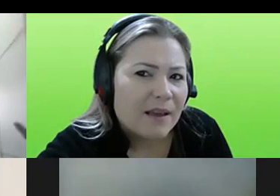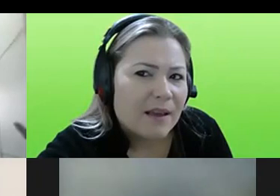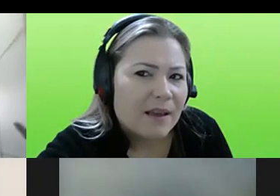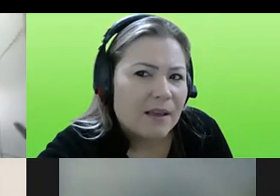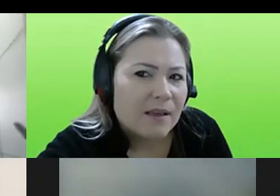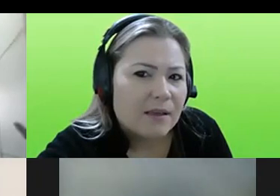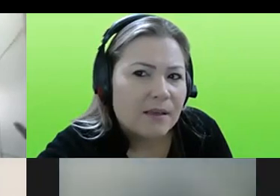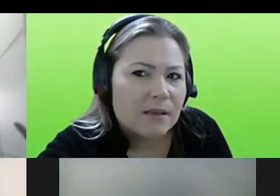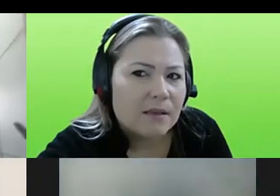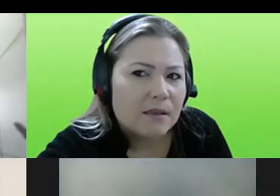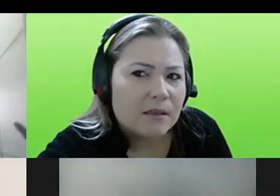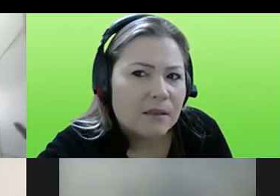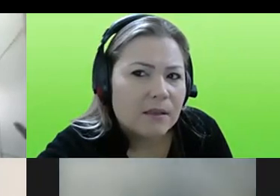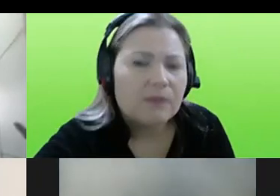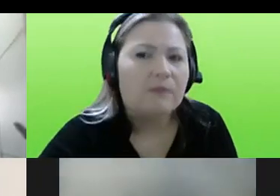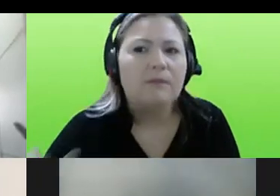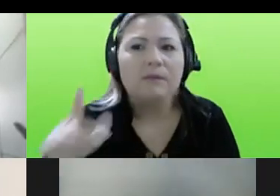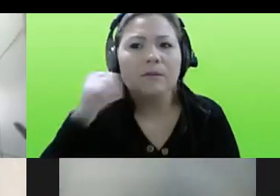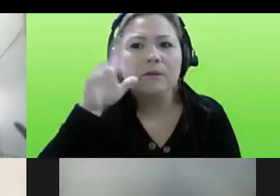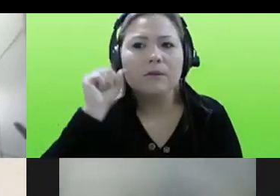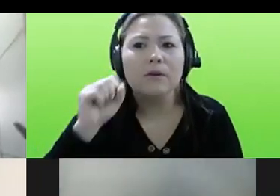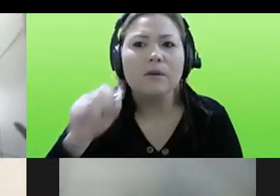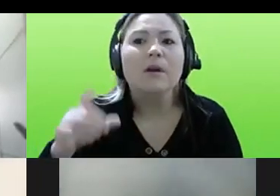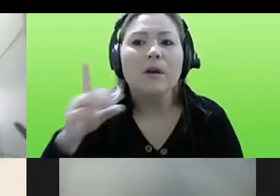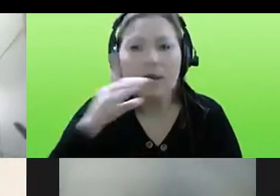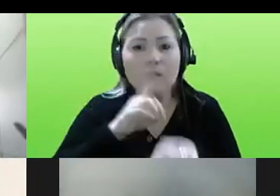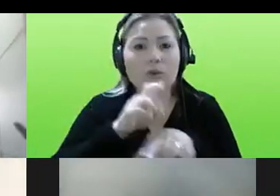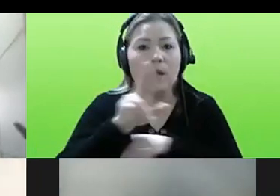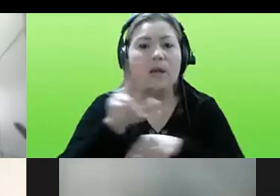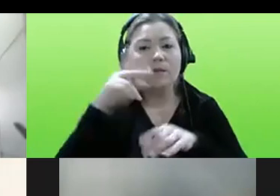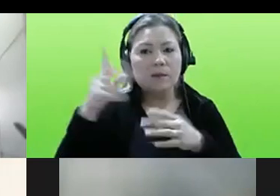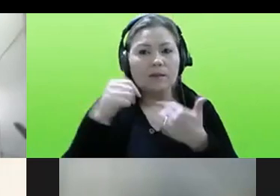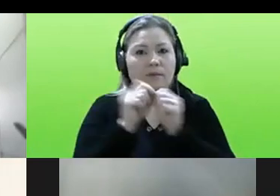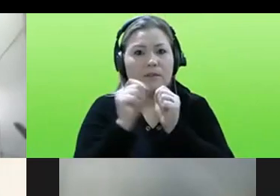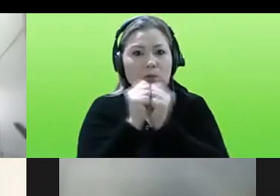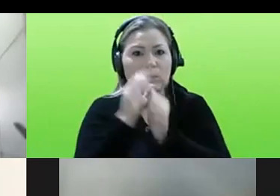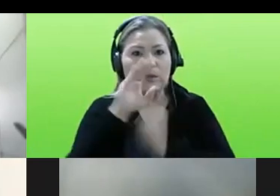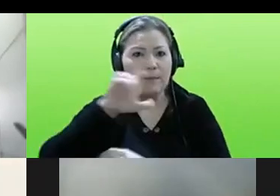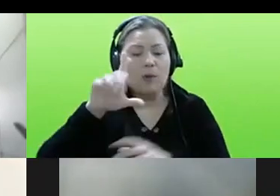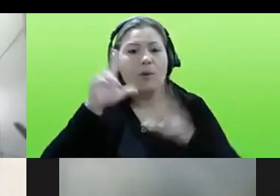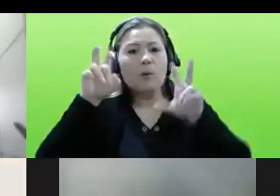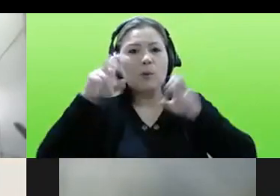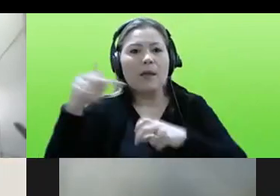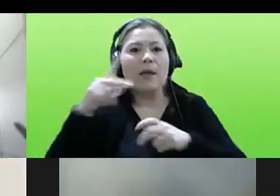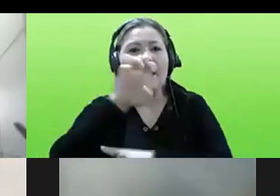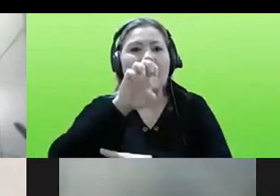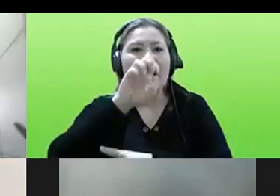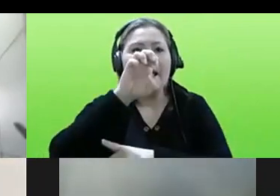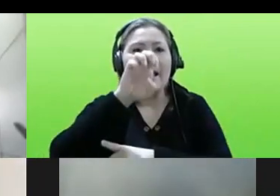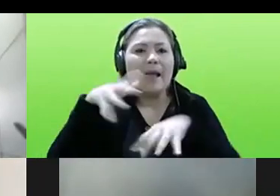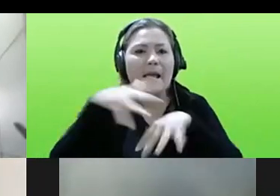A Lara está fazendo o doutorado dela comigo e o tema dela são imigrantes da área do